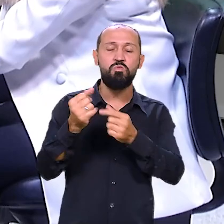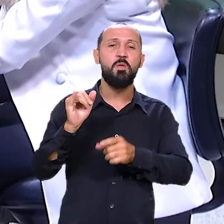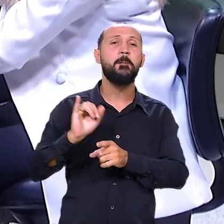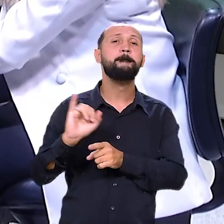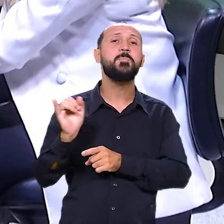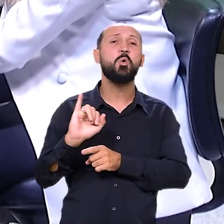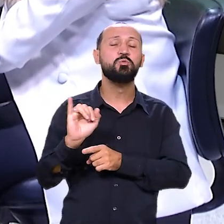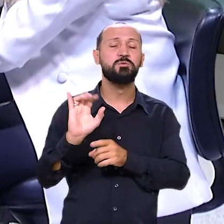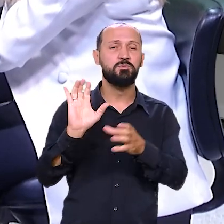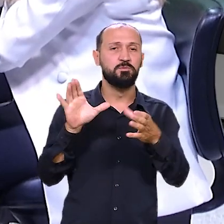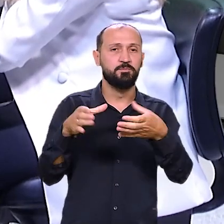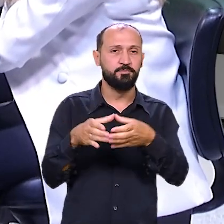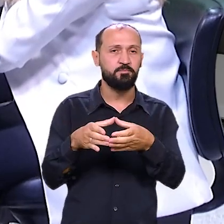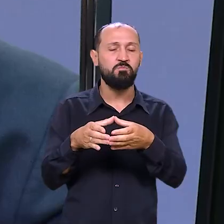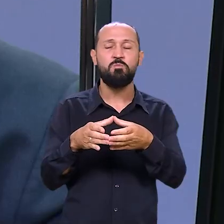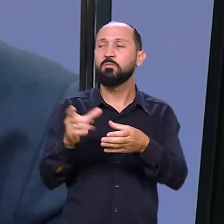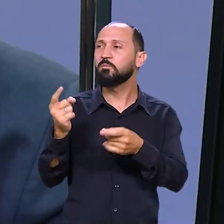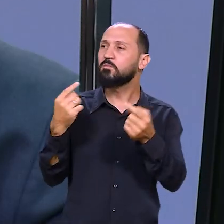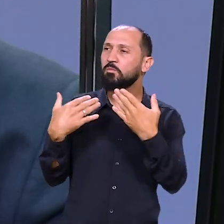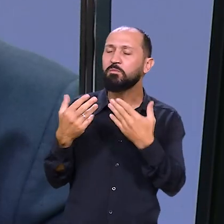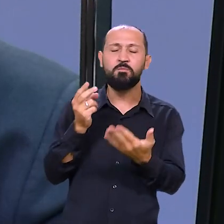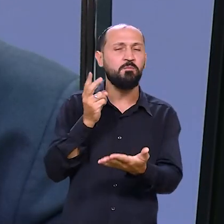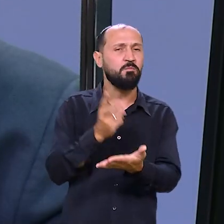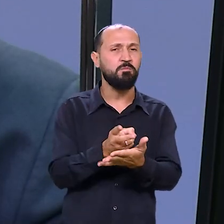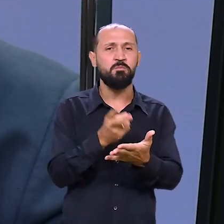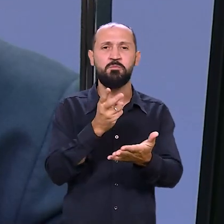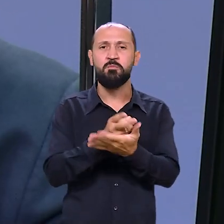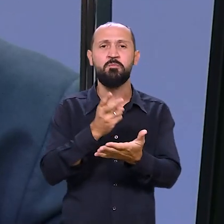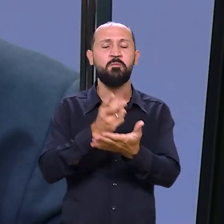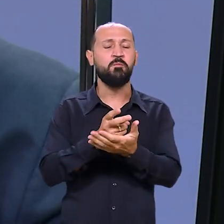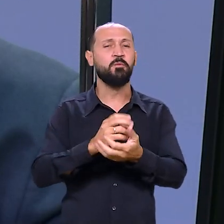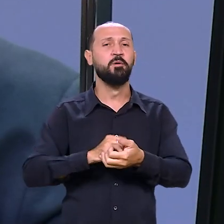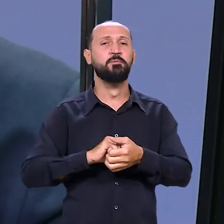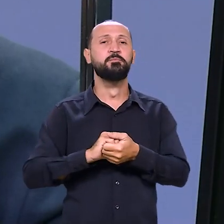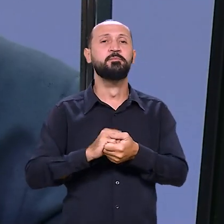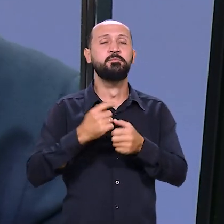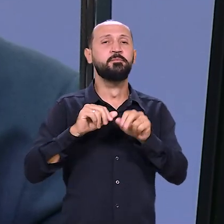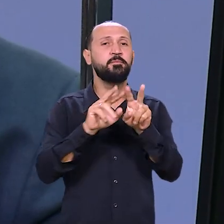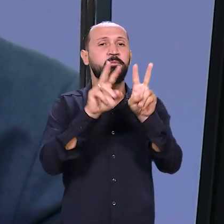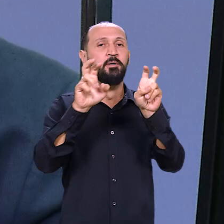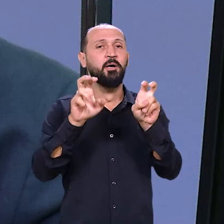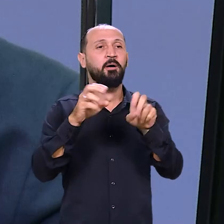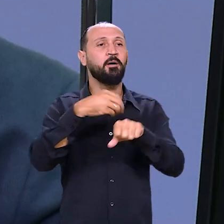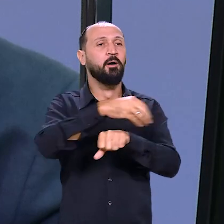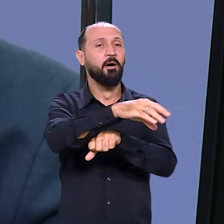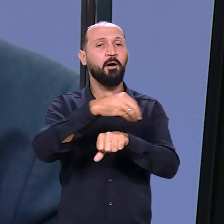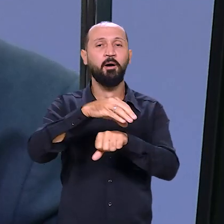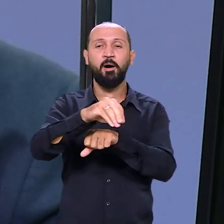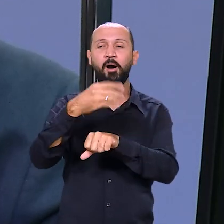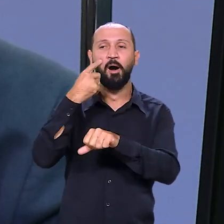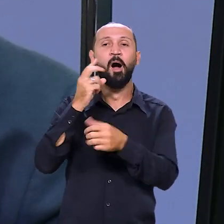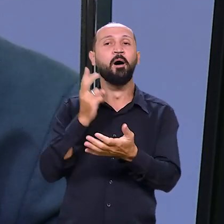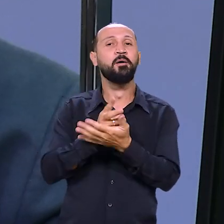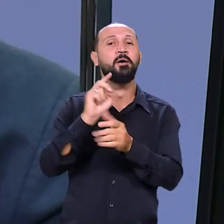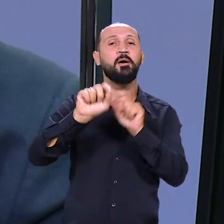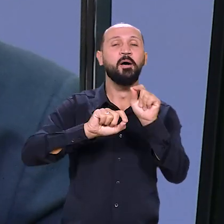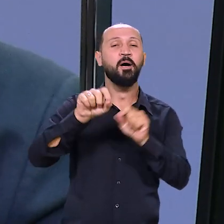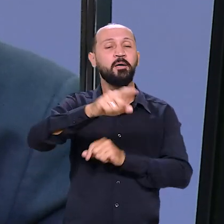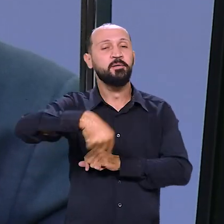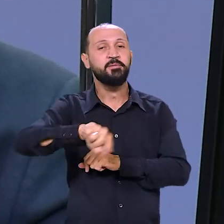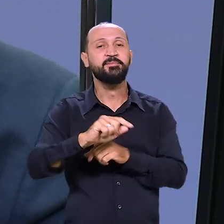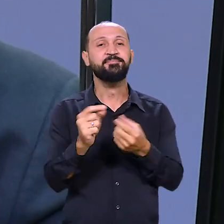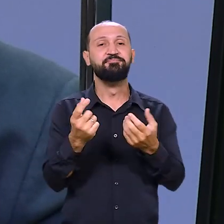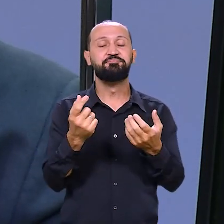uma discussão que a gente tem dentro da frente, né, deputado, e a gente tem levado esse assunto direto aí